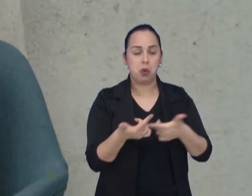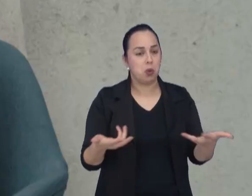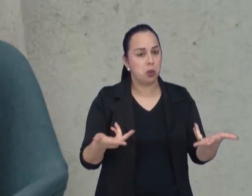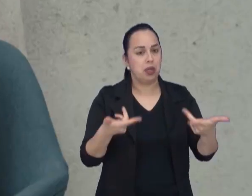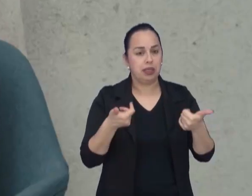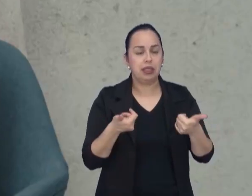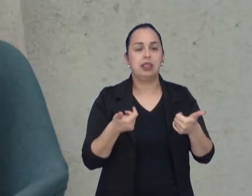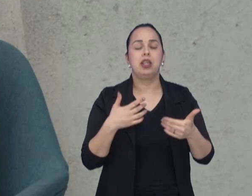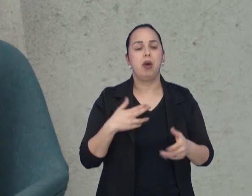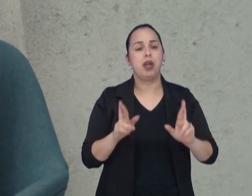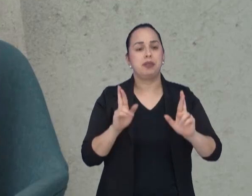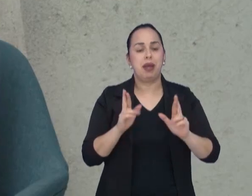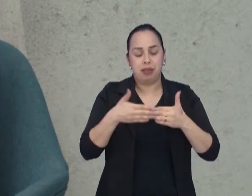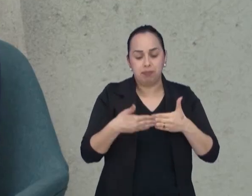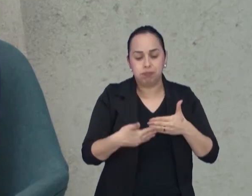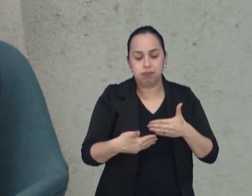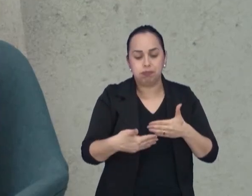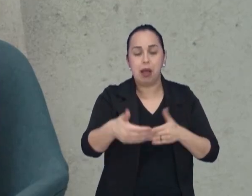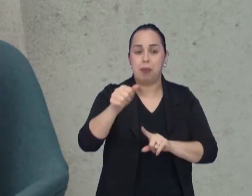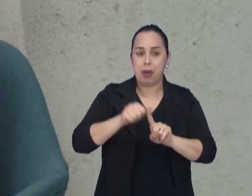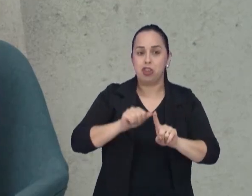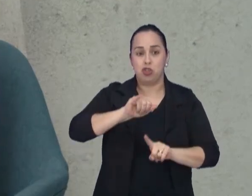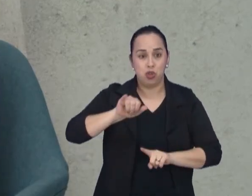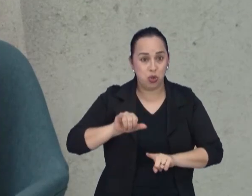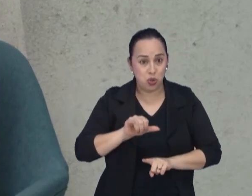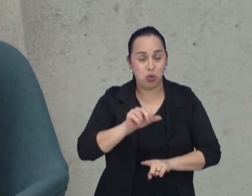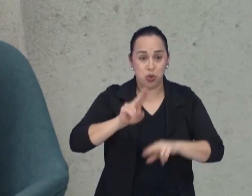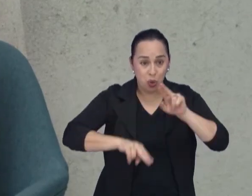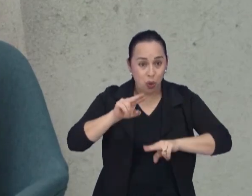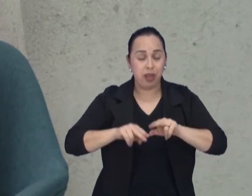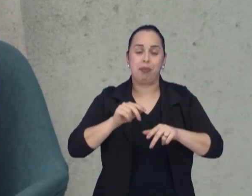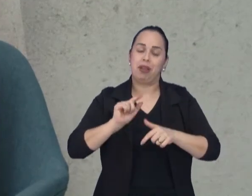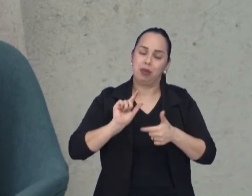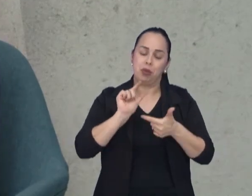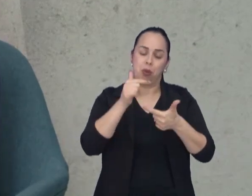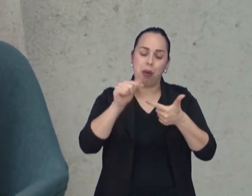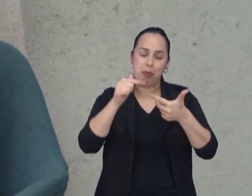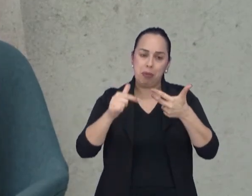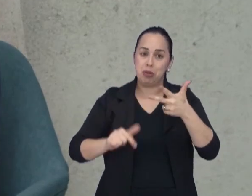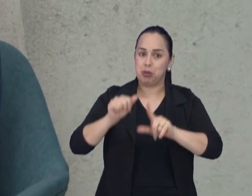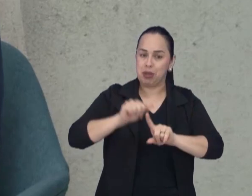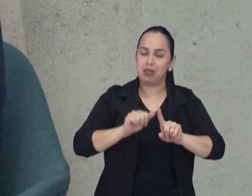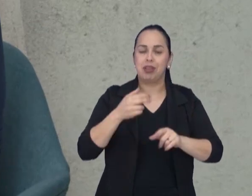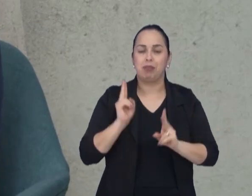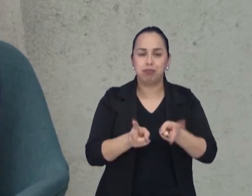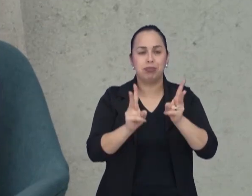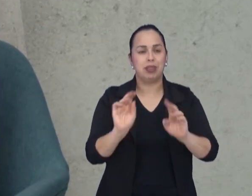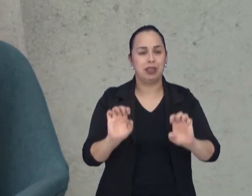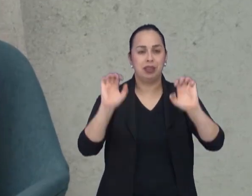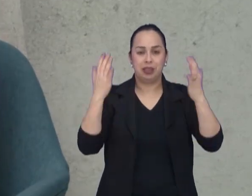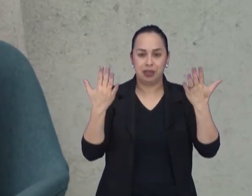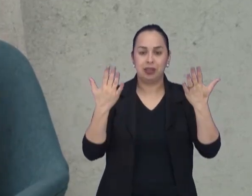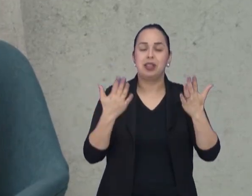isso se perdure, não só em junho, mas nos outros meses também, né? Para que aconteça essas festividades, que o pessoal continue